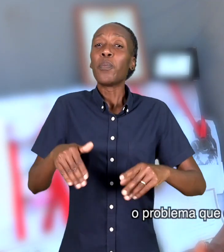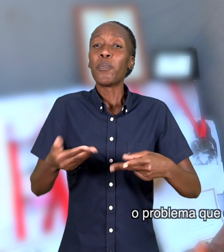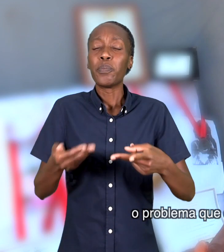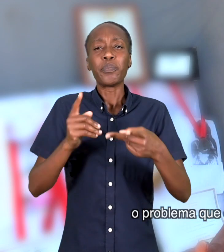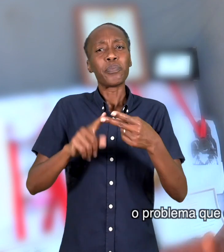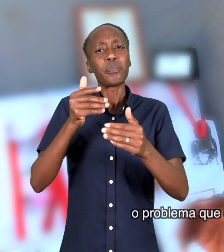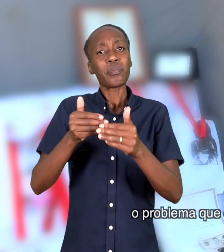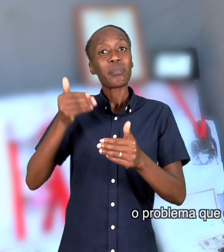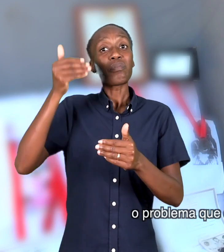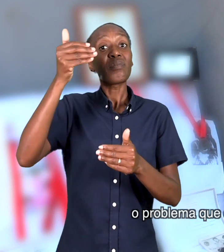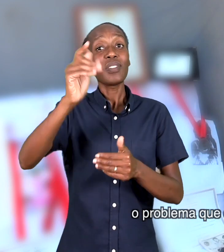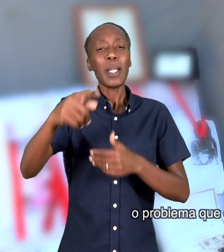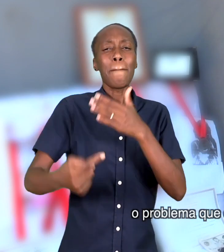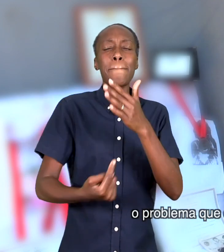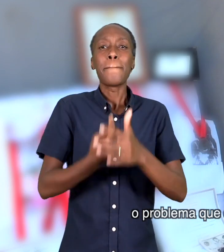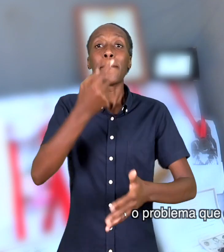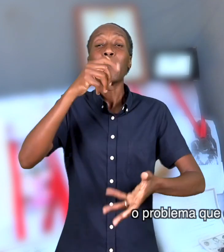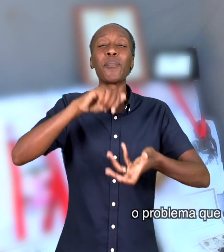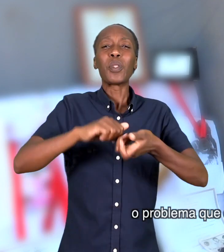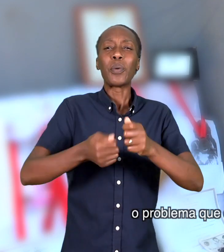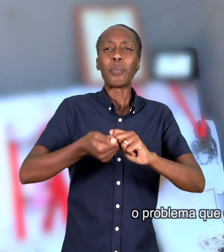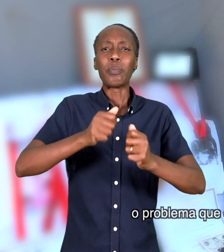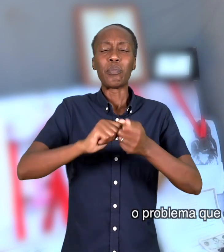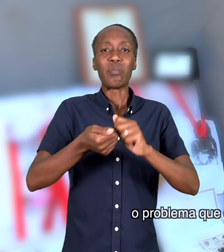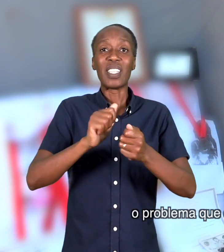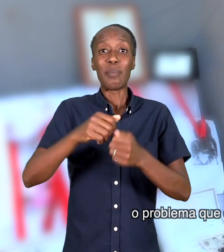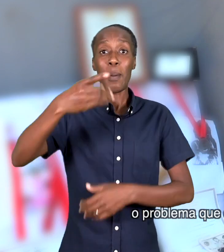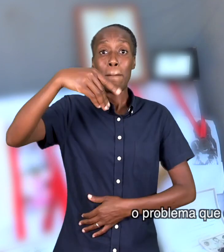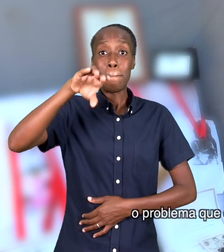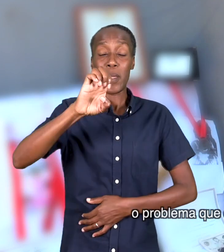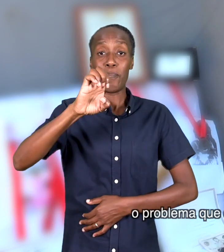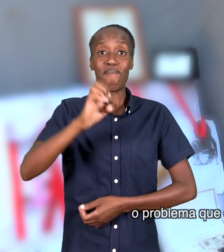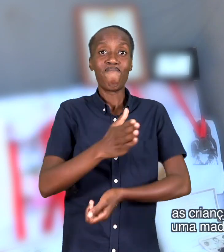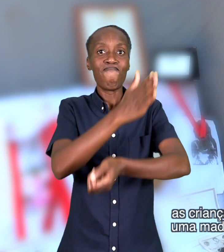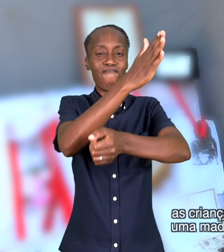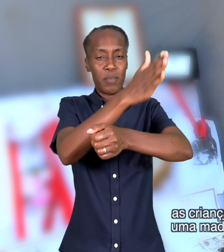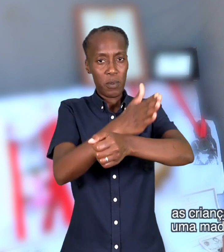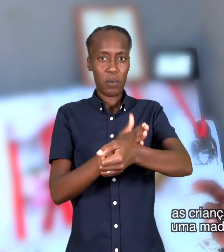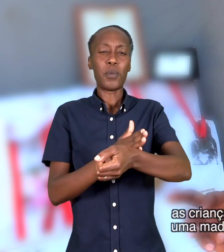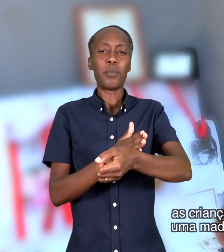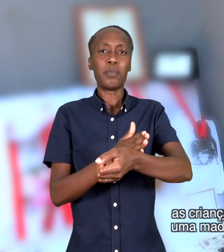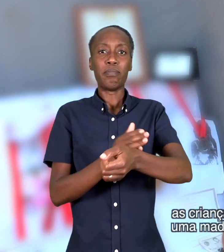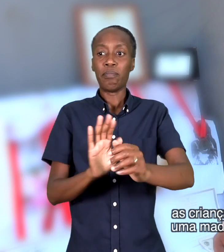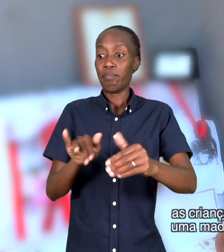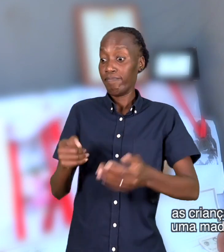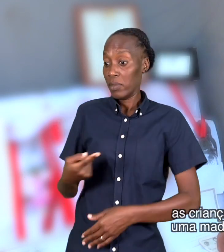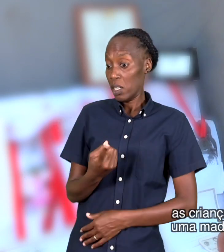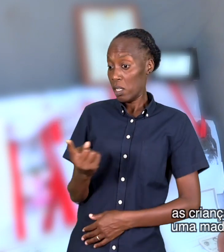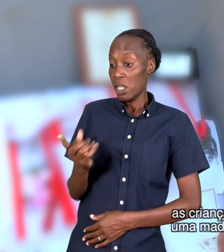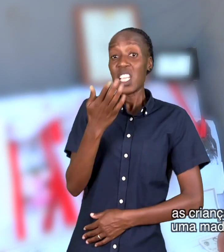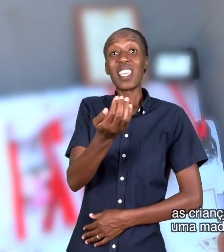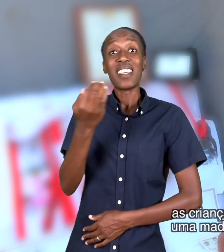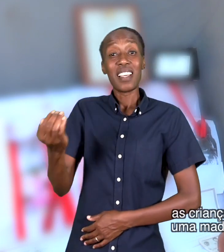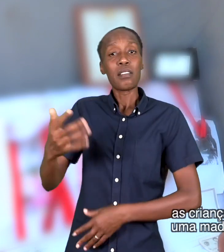O problema que culminou com a amputação da perna, as crianças estavam a